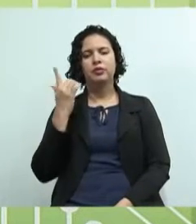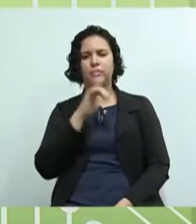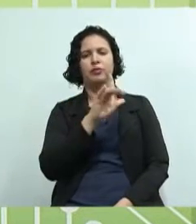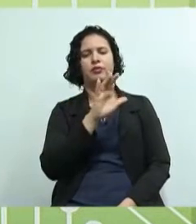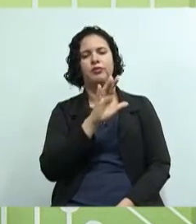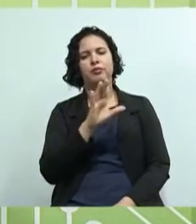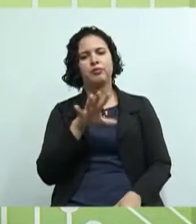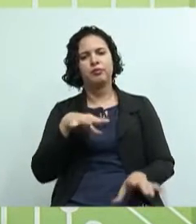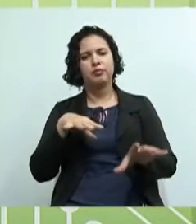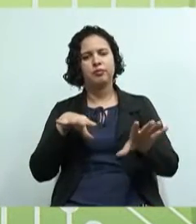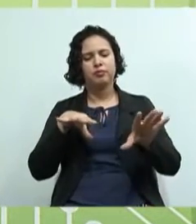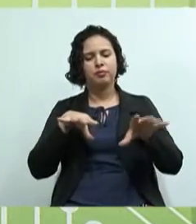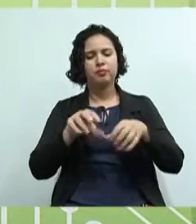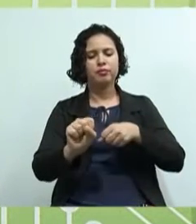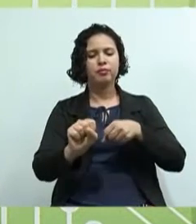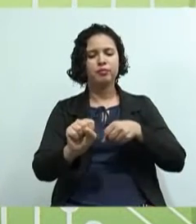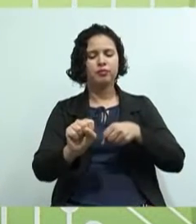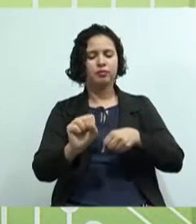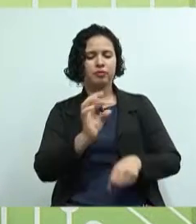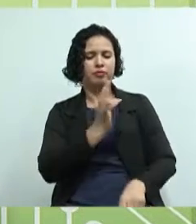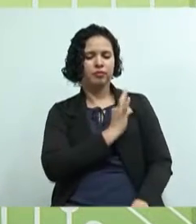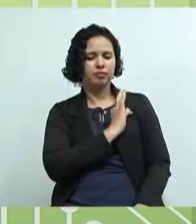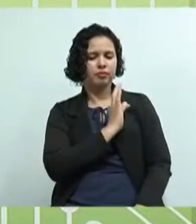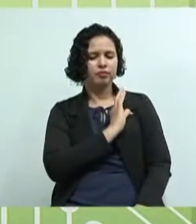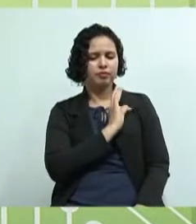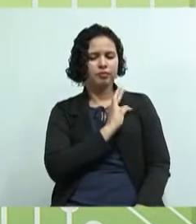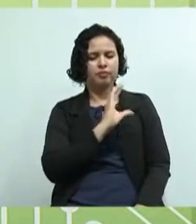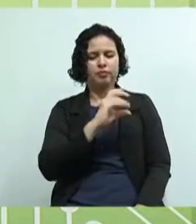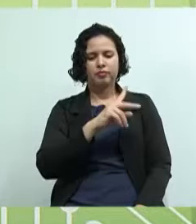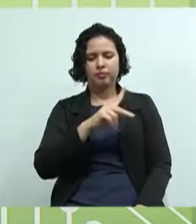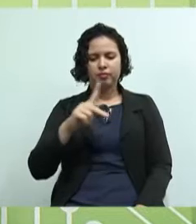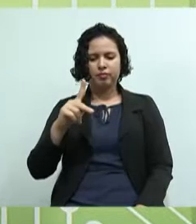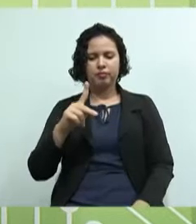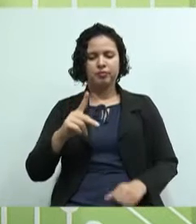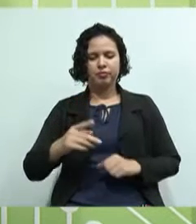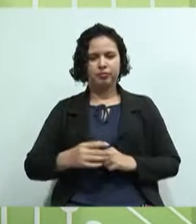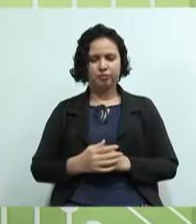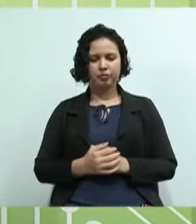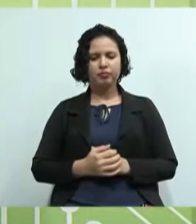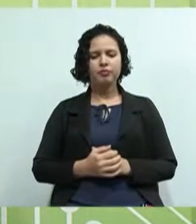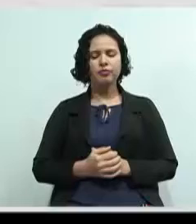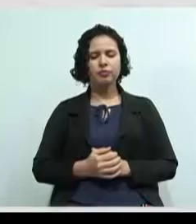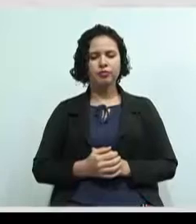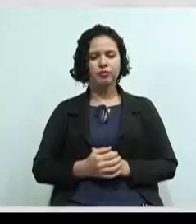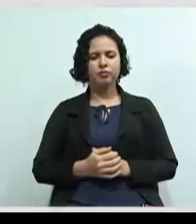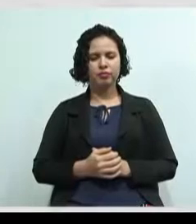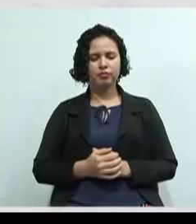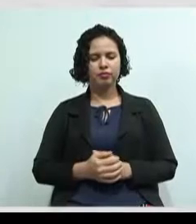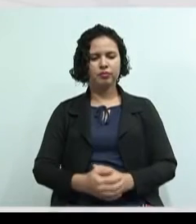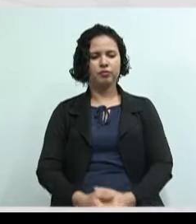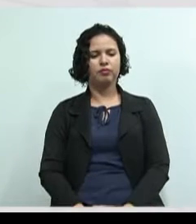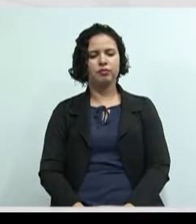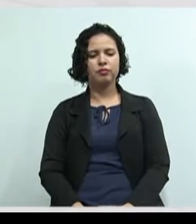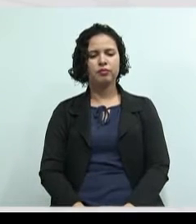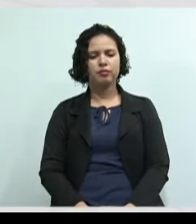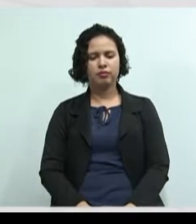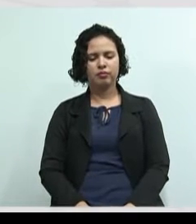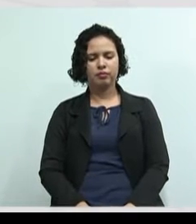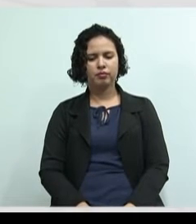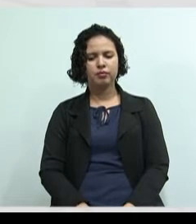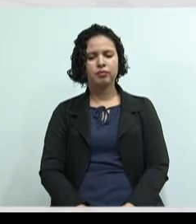técnicos formados mesmo, e no nosso caso aí, no caso de vocês, cooperativismo, tá ok? Vamos então verificar